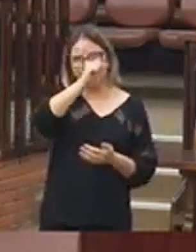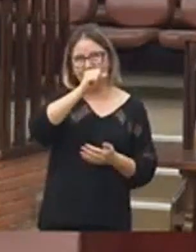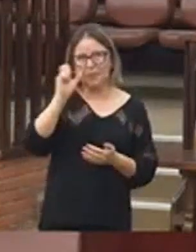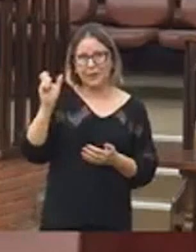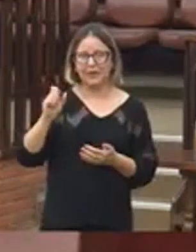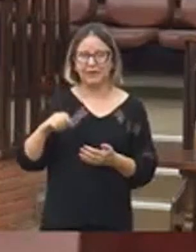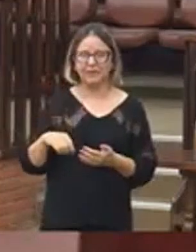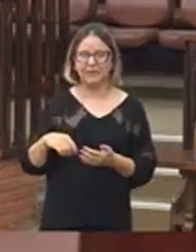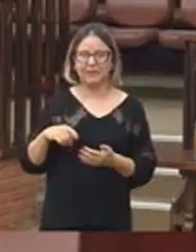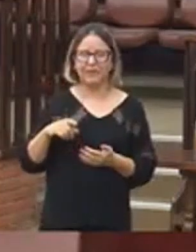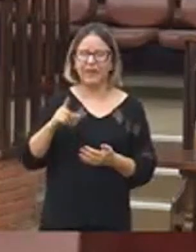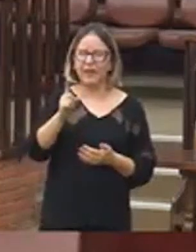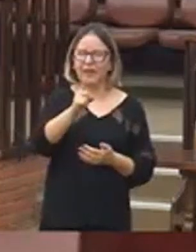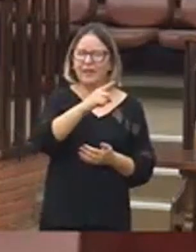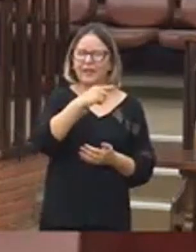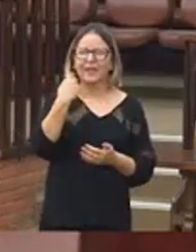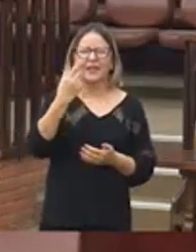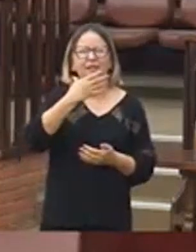Nosso Pai Celestial,